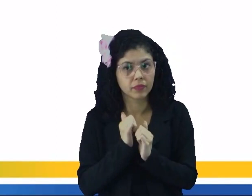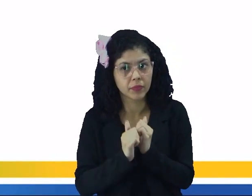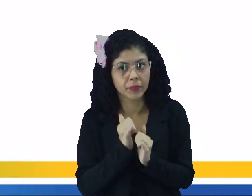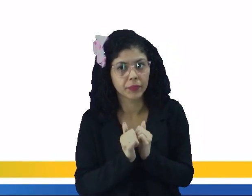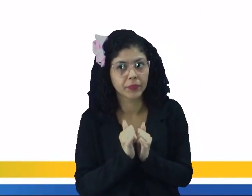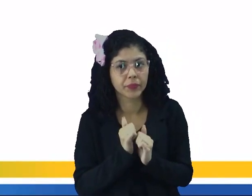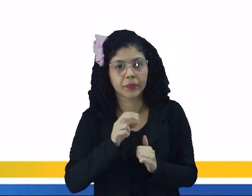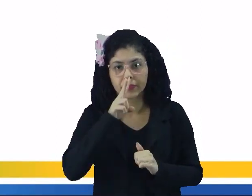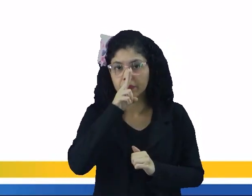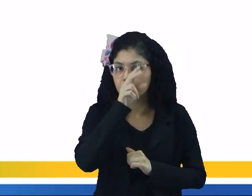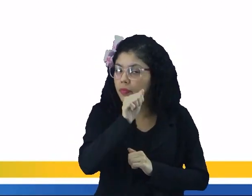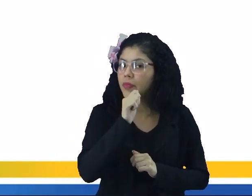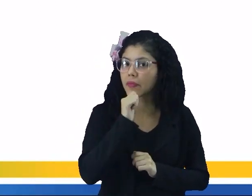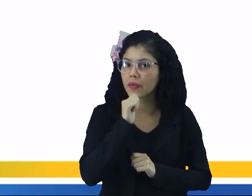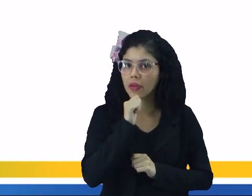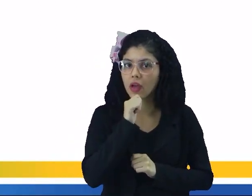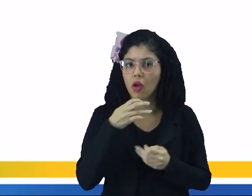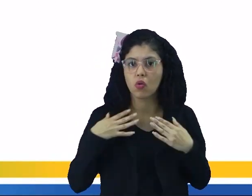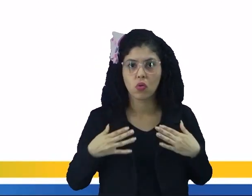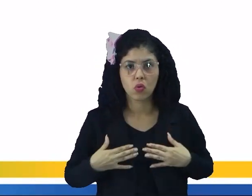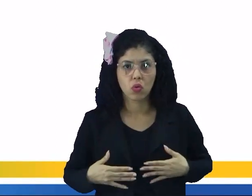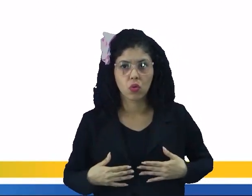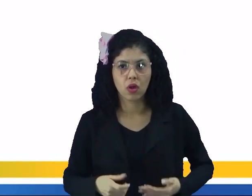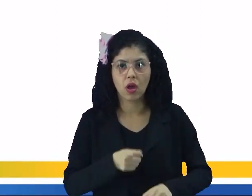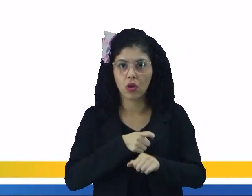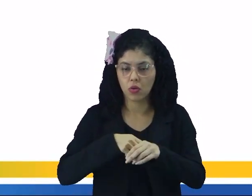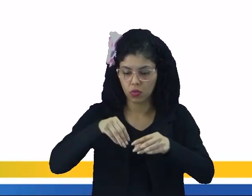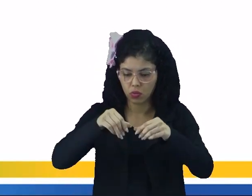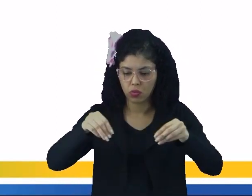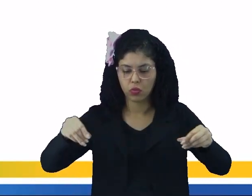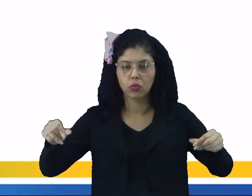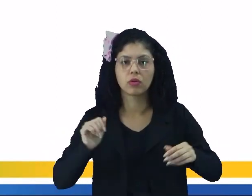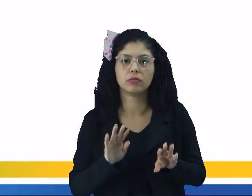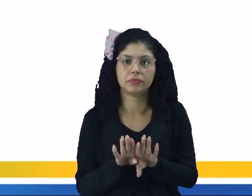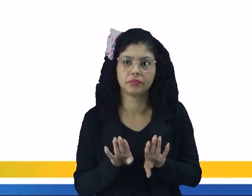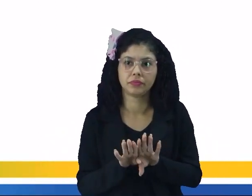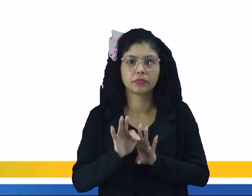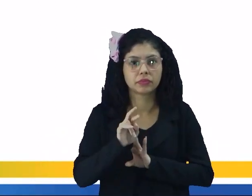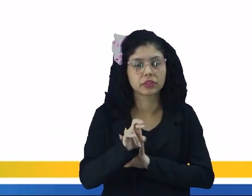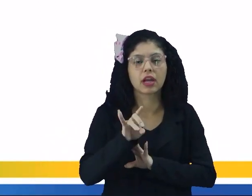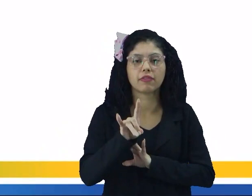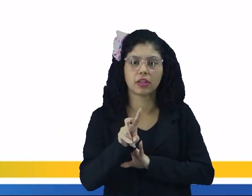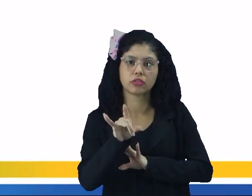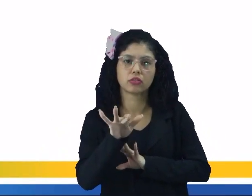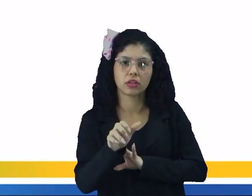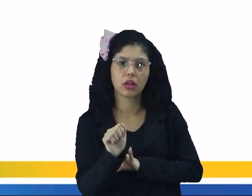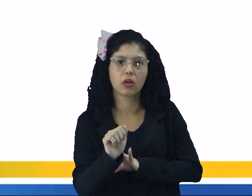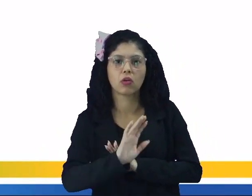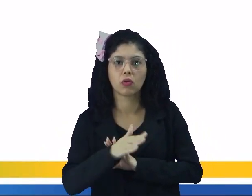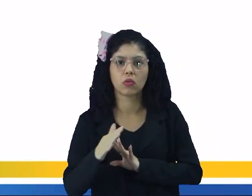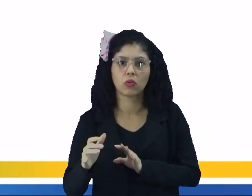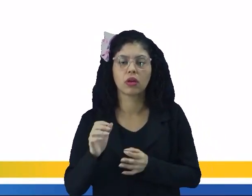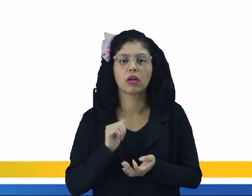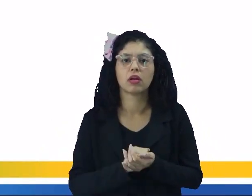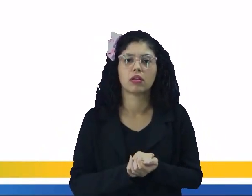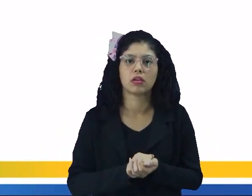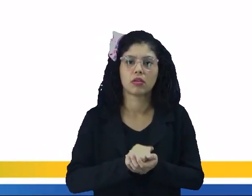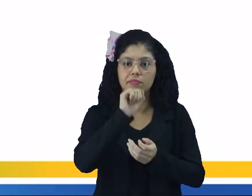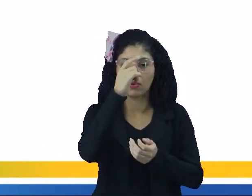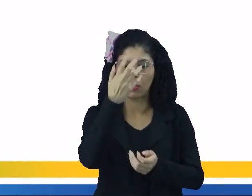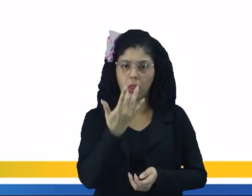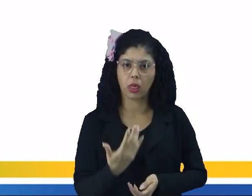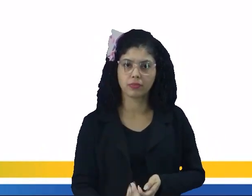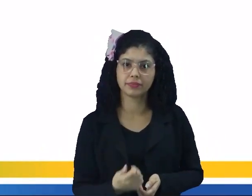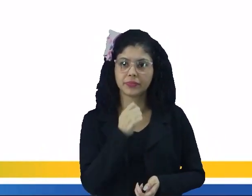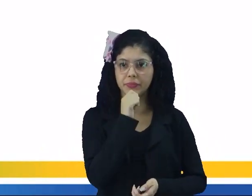é justamente a força que há entre os corpos e o solo, a força gravitacional, quando os corpos estão